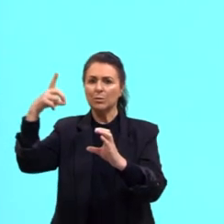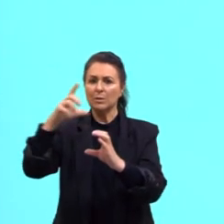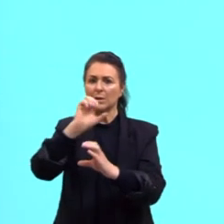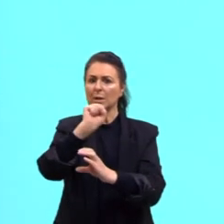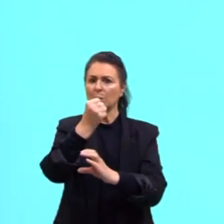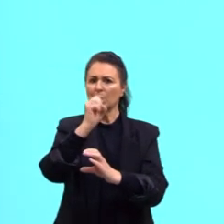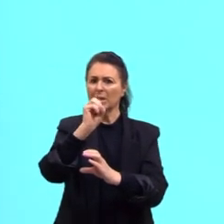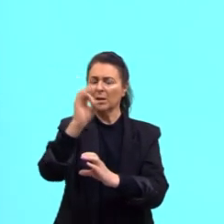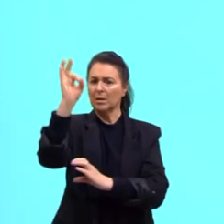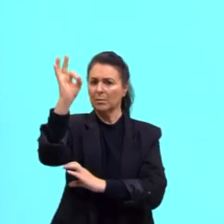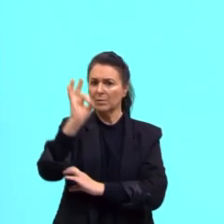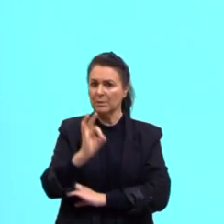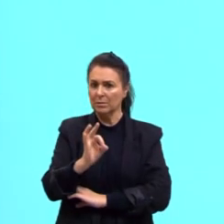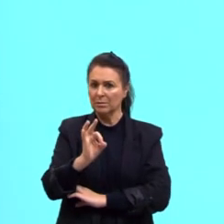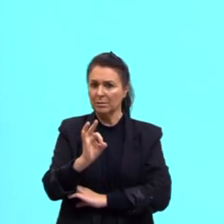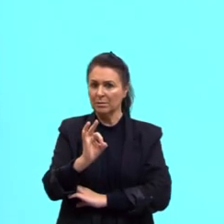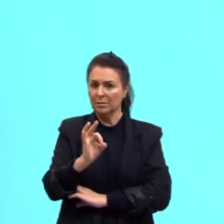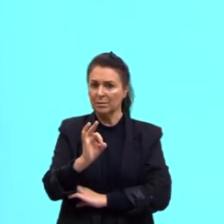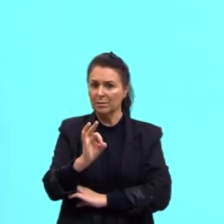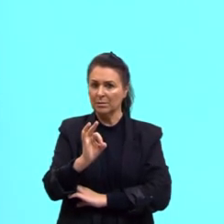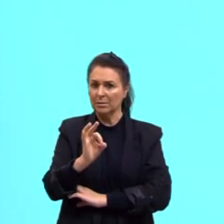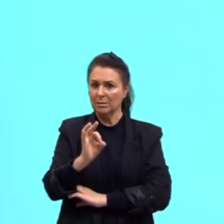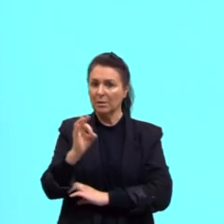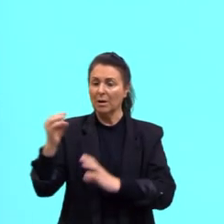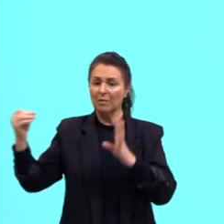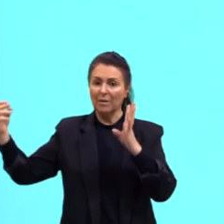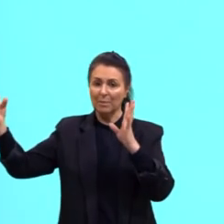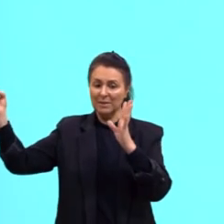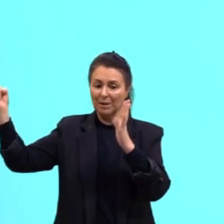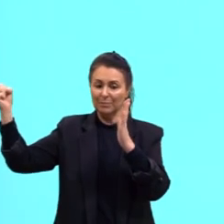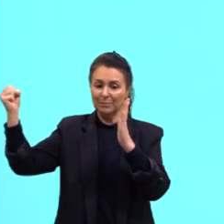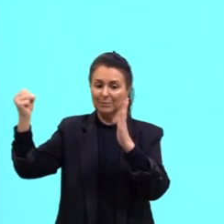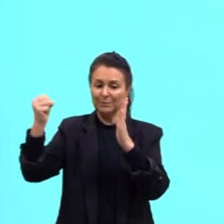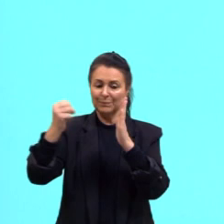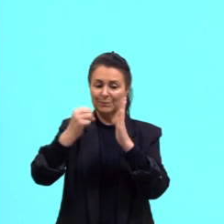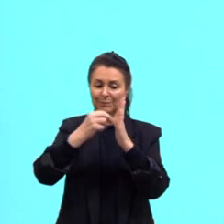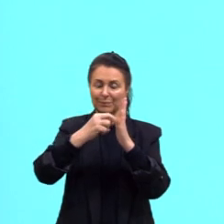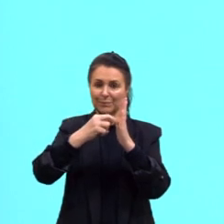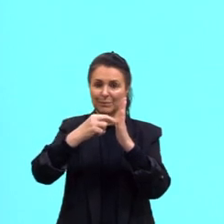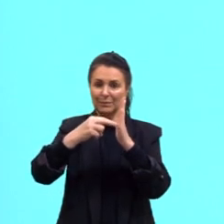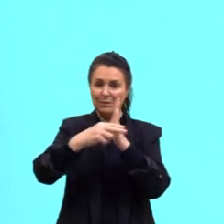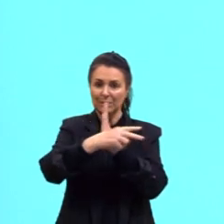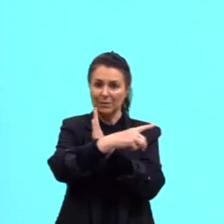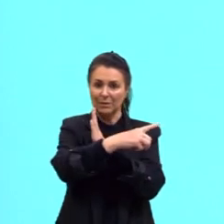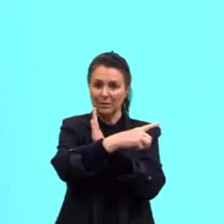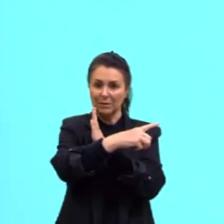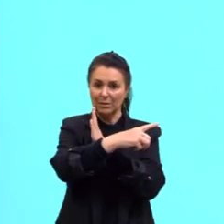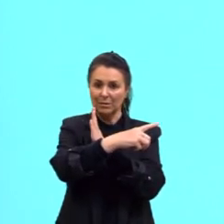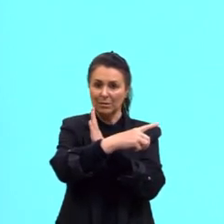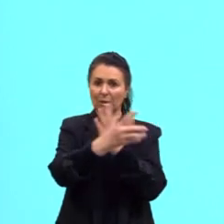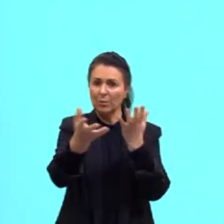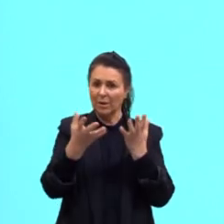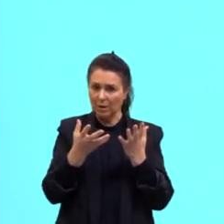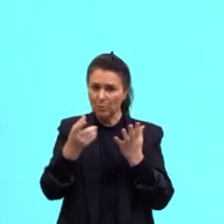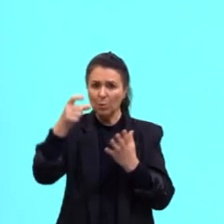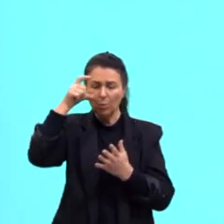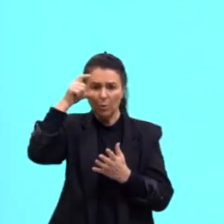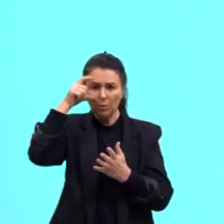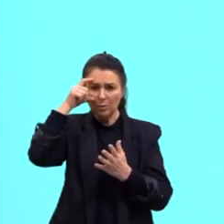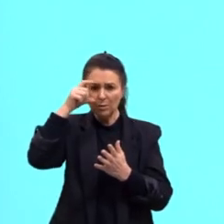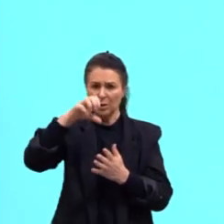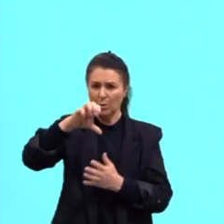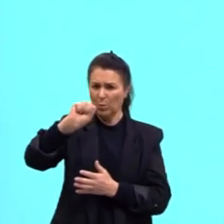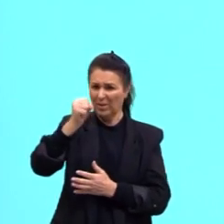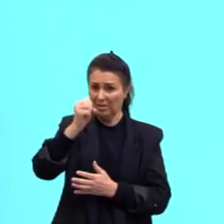oitenta por cento significa que oitenta por cento da Luz vai passar eu quero um óculos solar que passa oitenta por cento de luz que